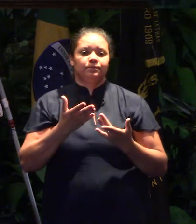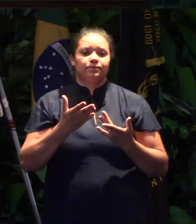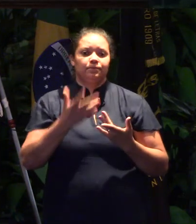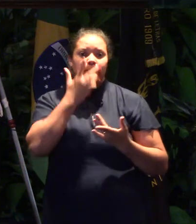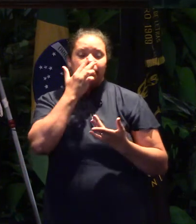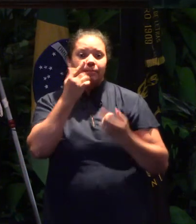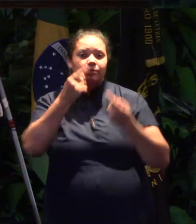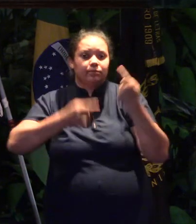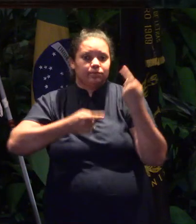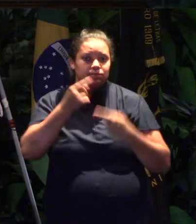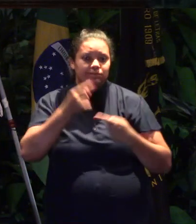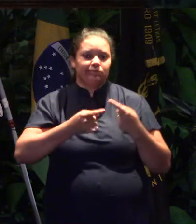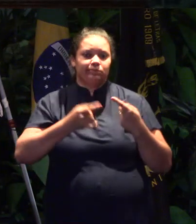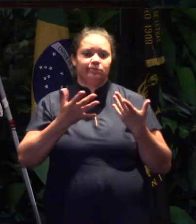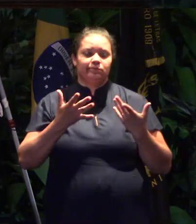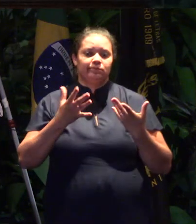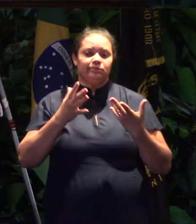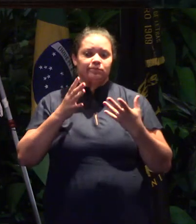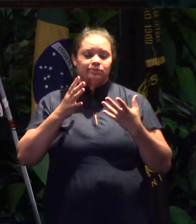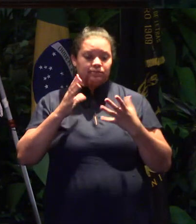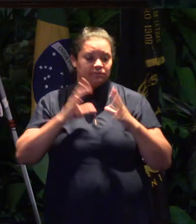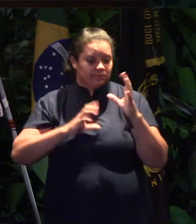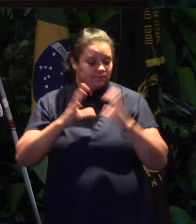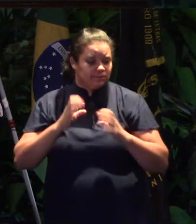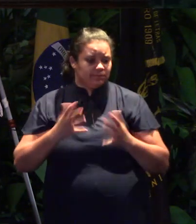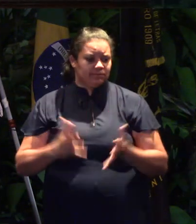como de desavenças, né? E como que